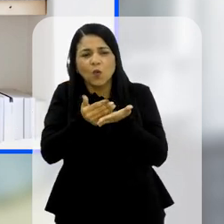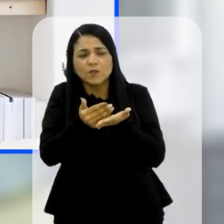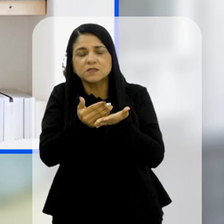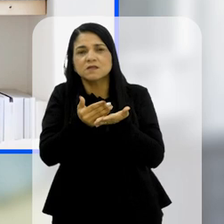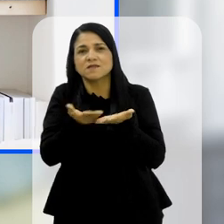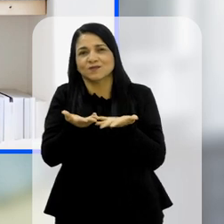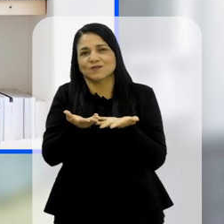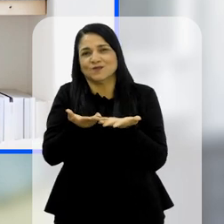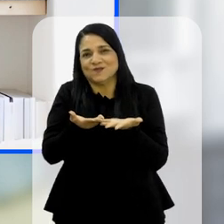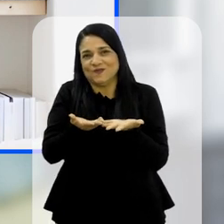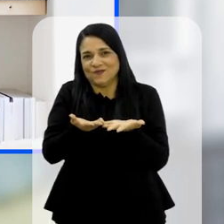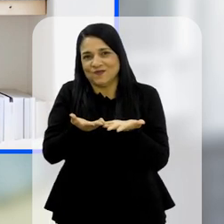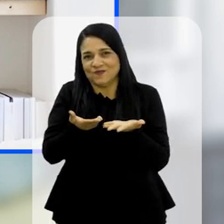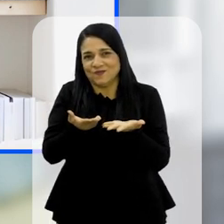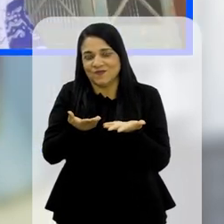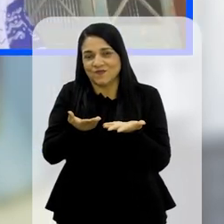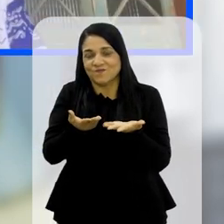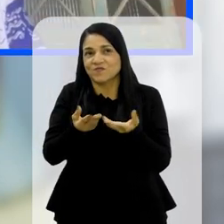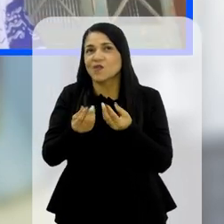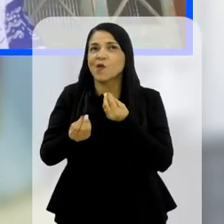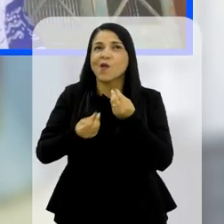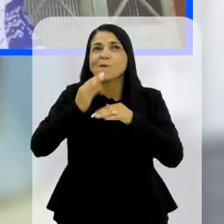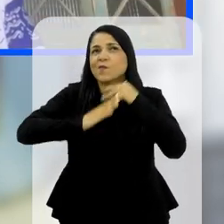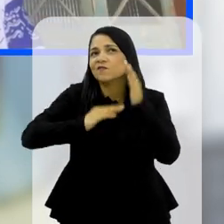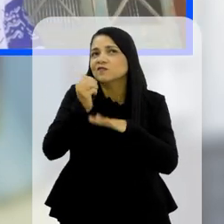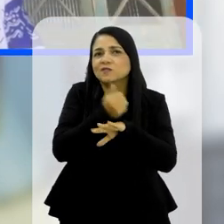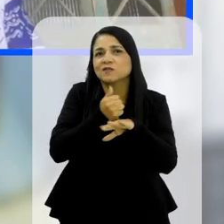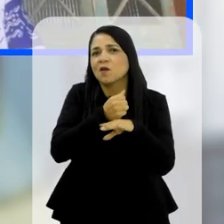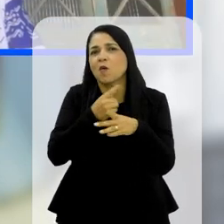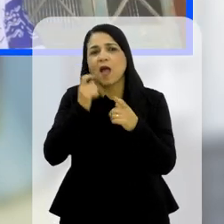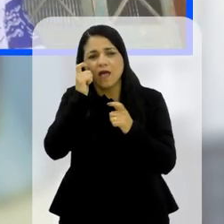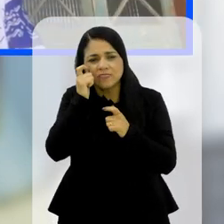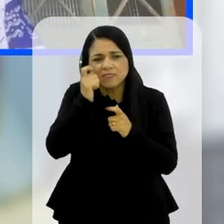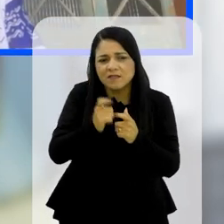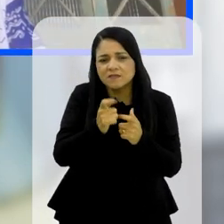está no início de carreira, né, por exemplo? O que que ele precisa ali